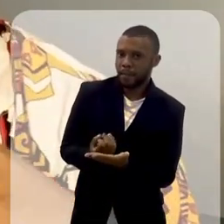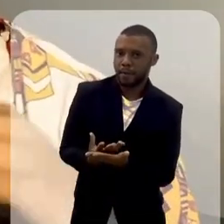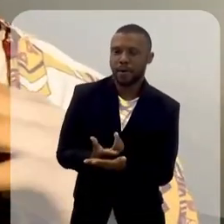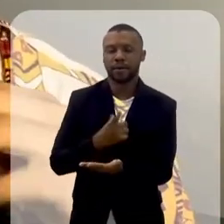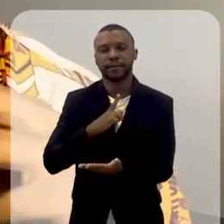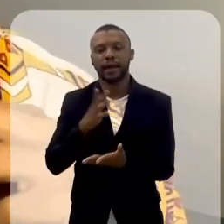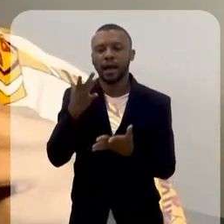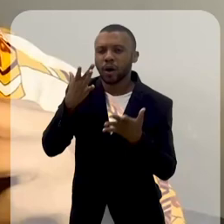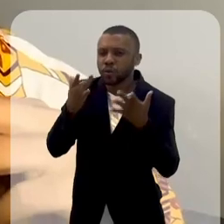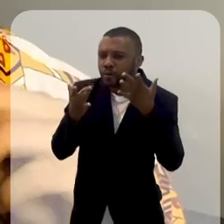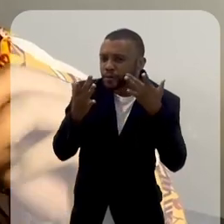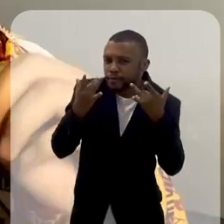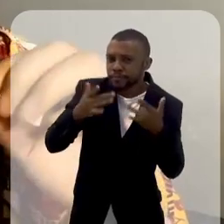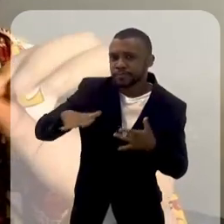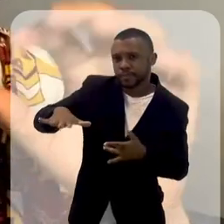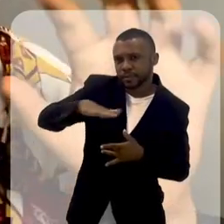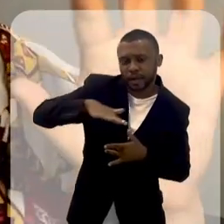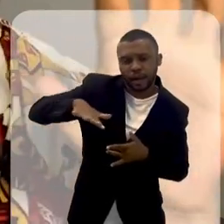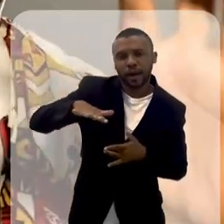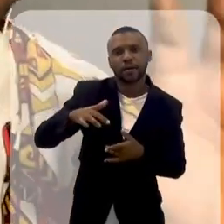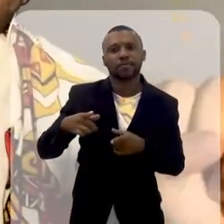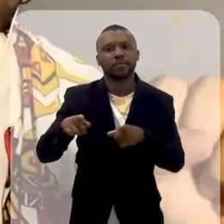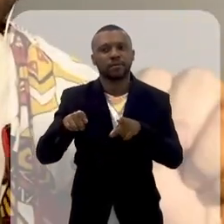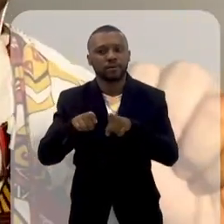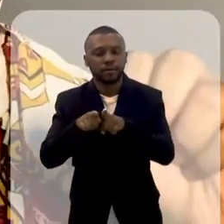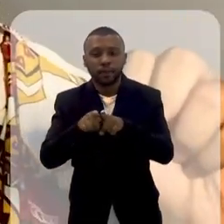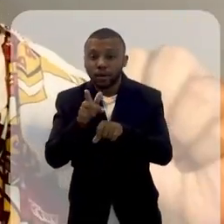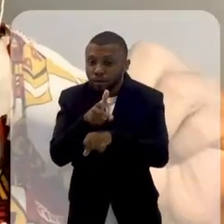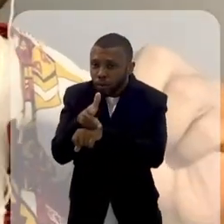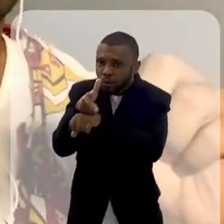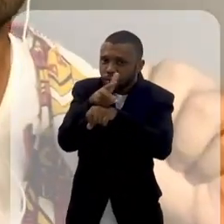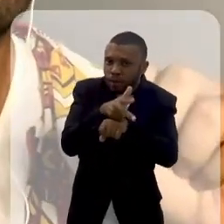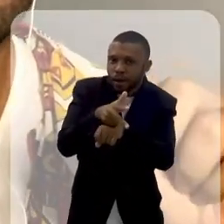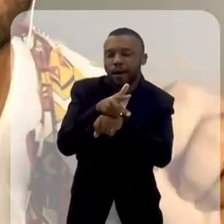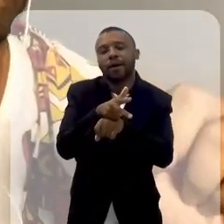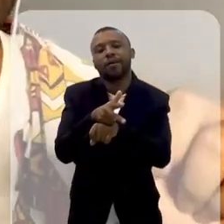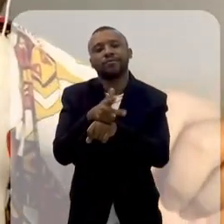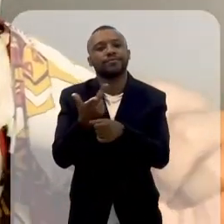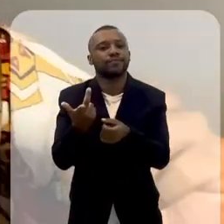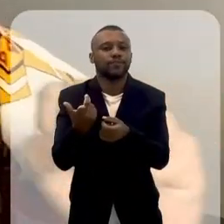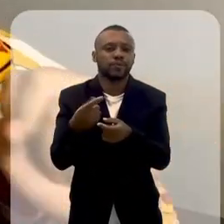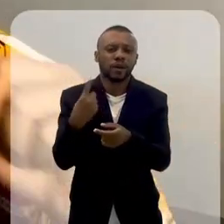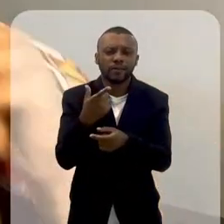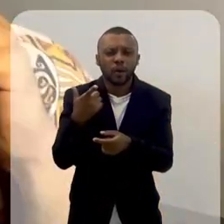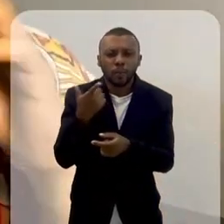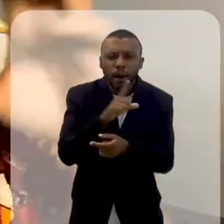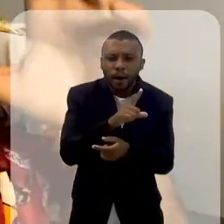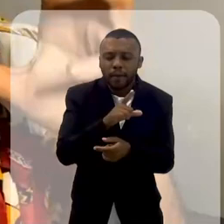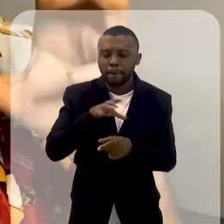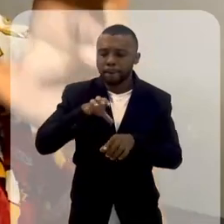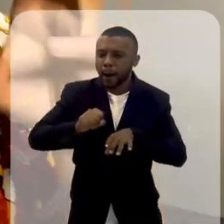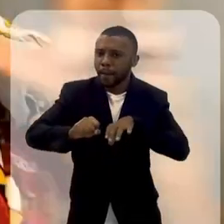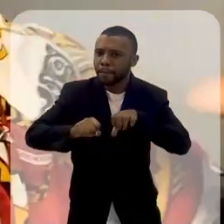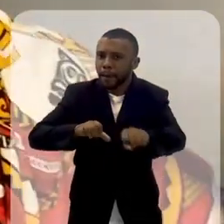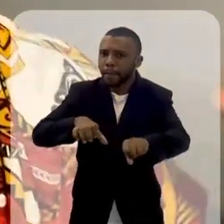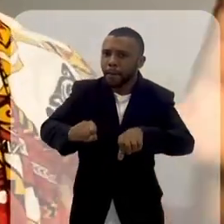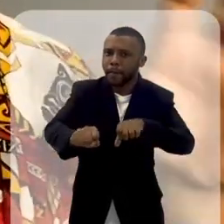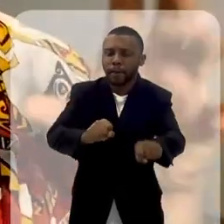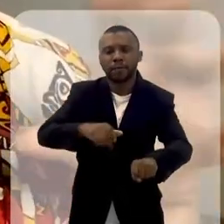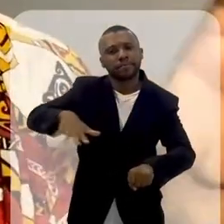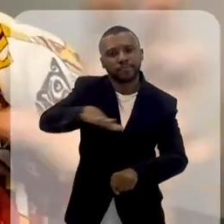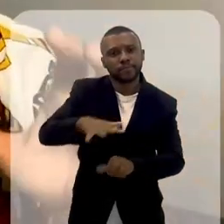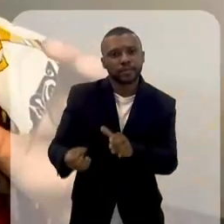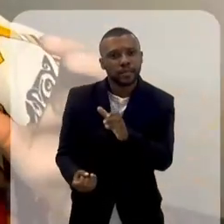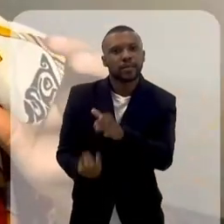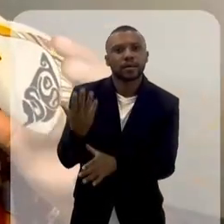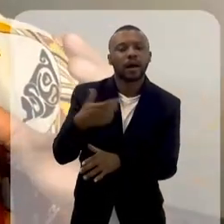tem podcasts, a gente tem os espetáculos, a gente tem a Filmes do Impossível, que é a produtora audiovisual. Então a gente vai